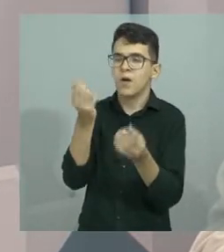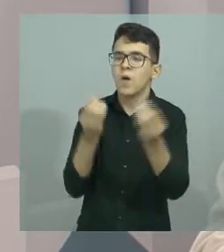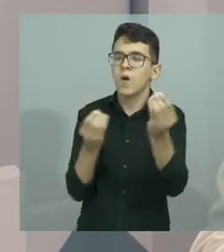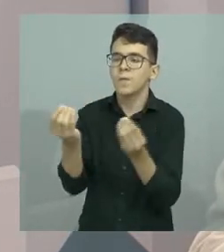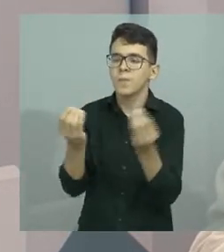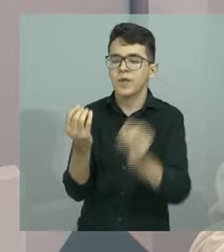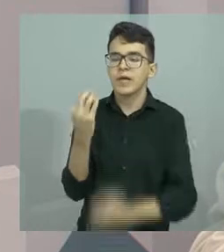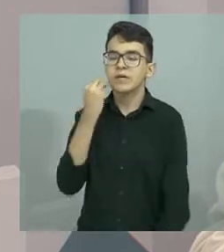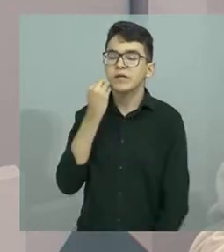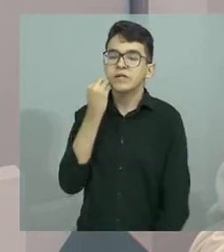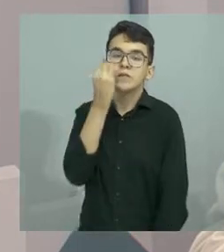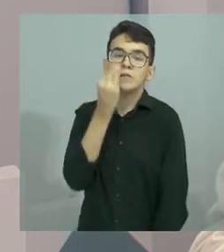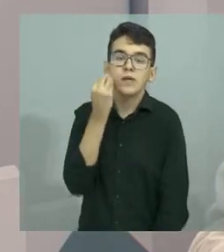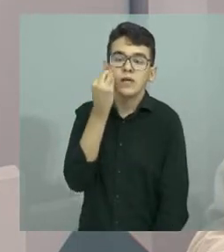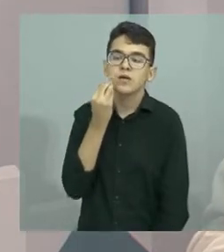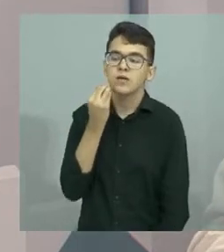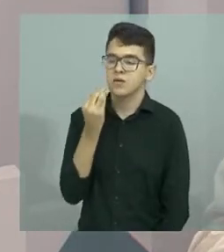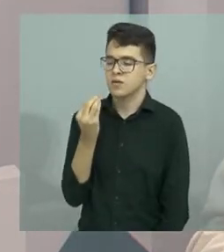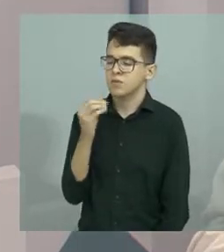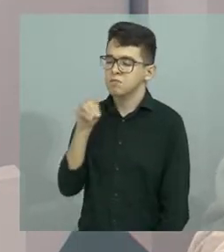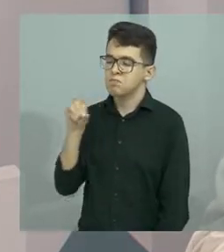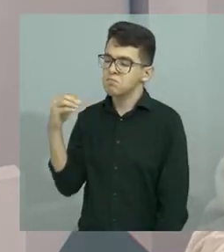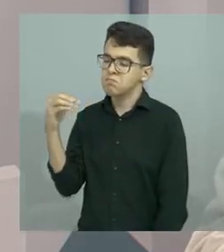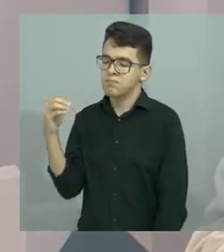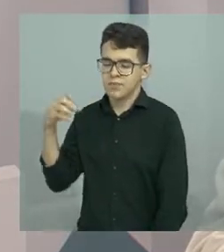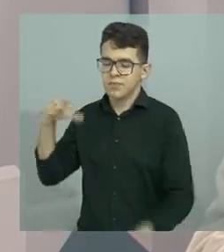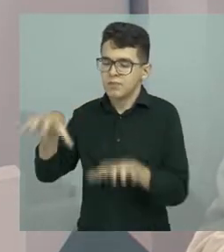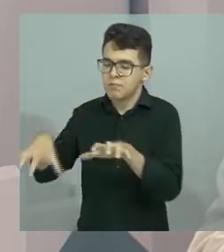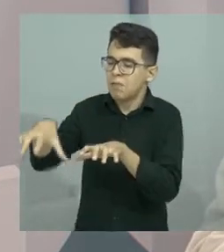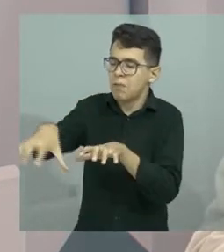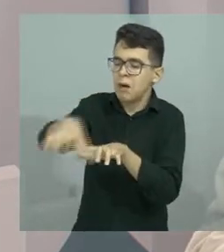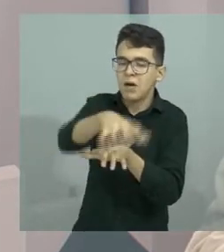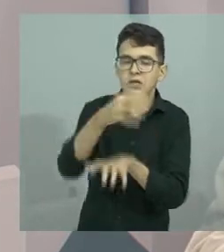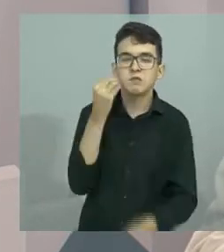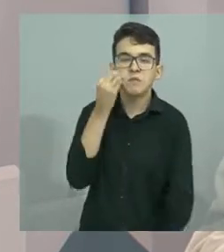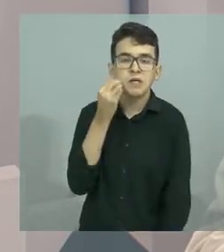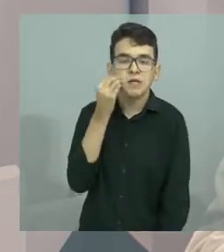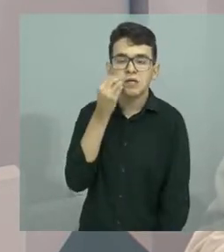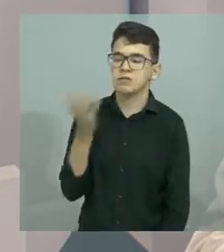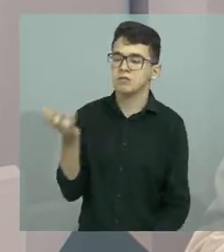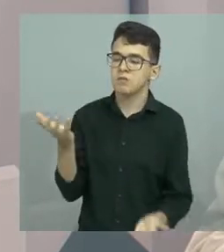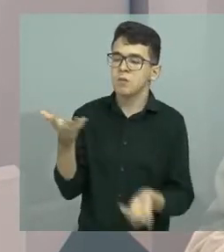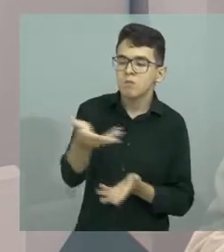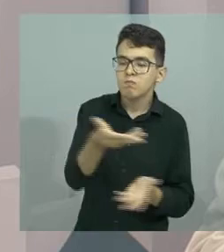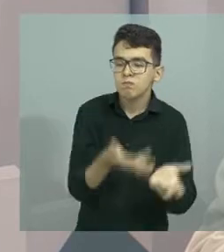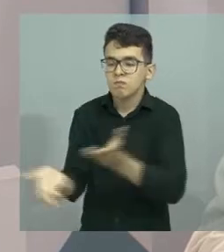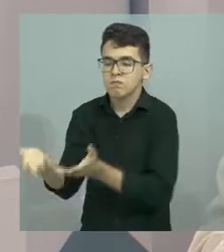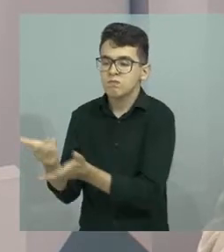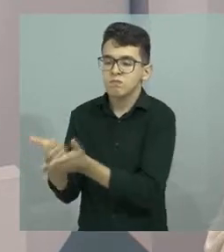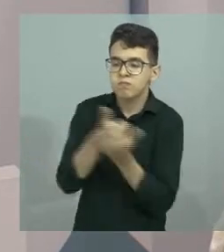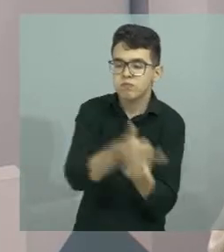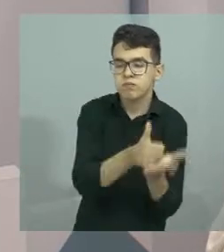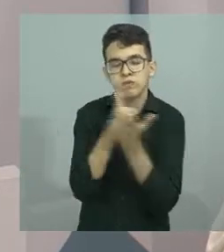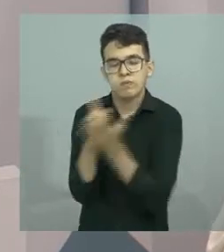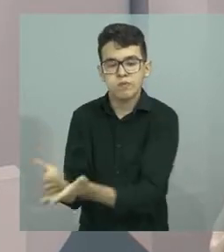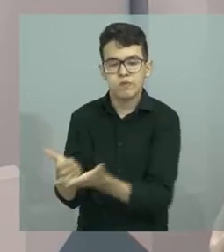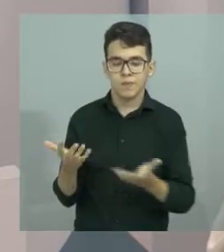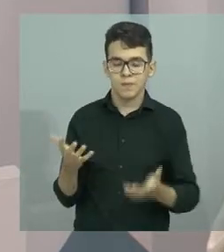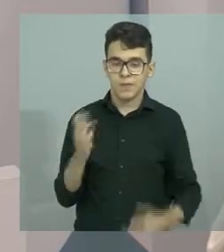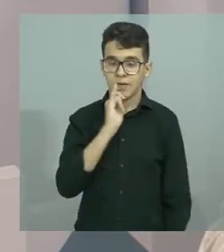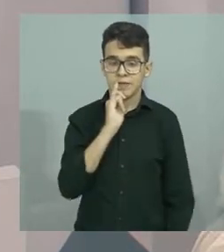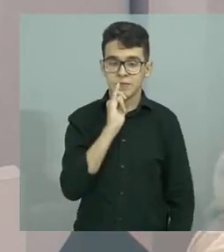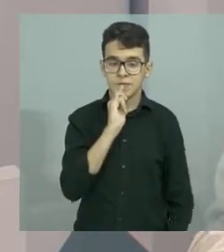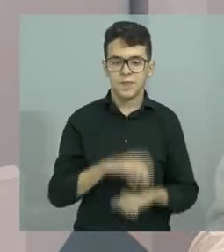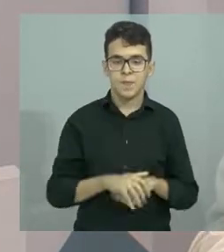esses 19 municípios. Hoje há uma conexão muito grande entre esses municípios da região metropolitana. O cidadão mora em